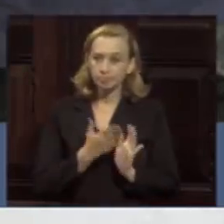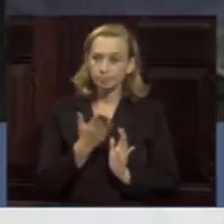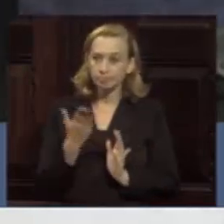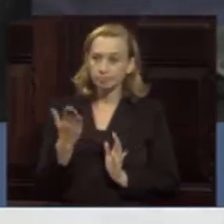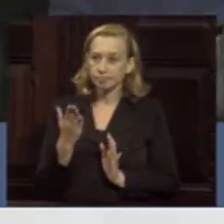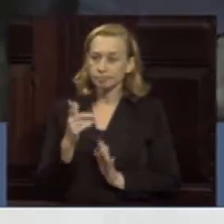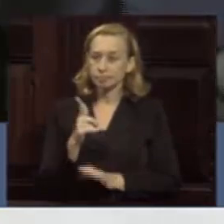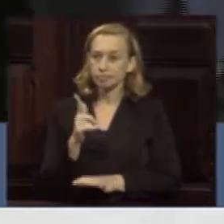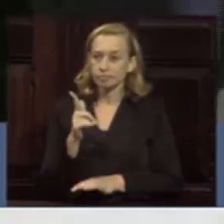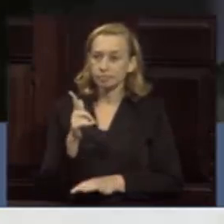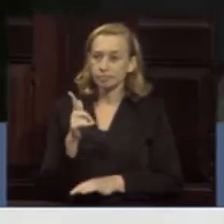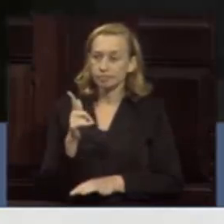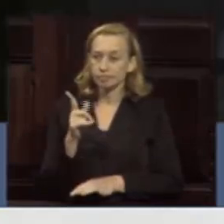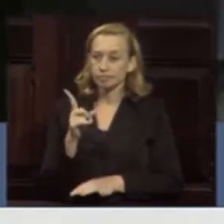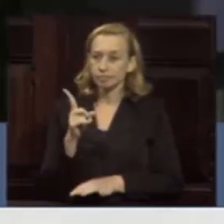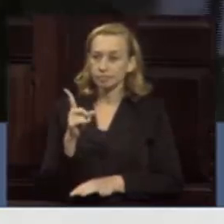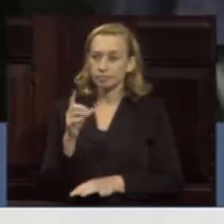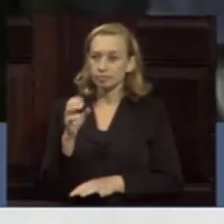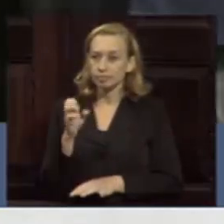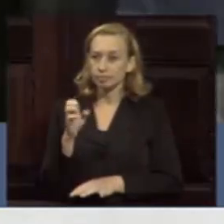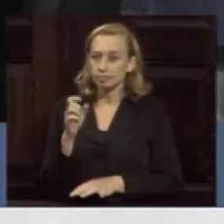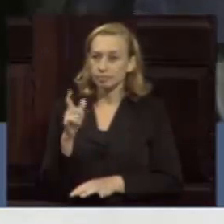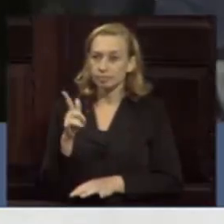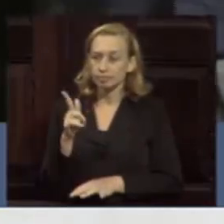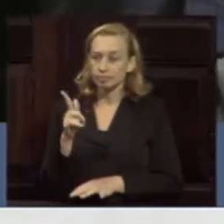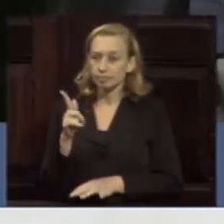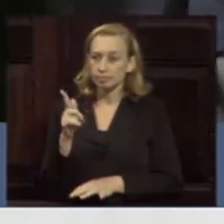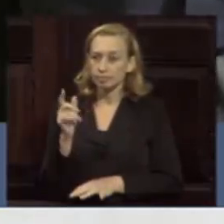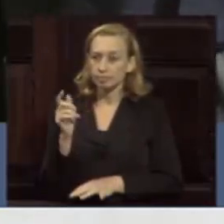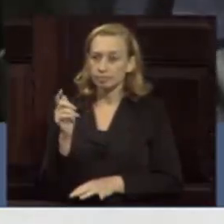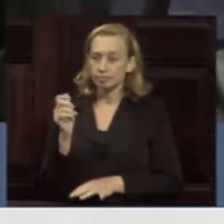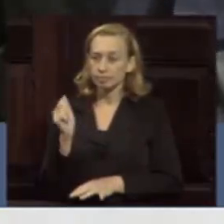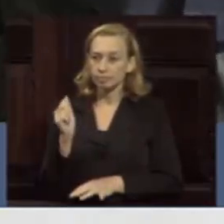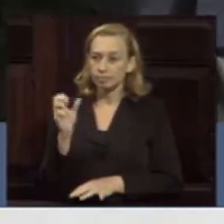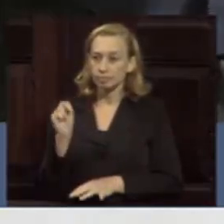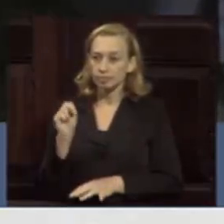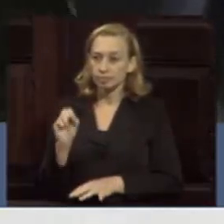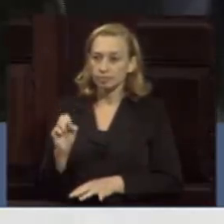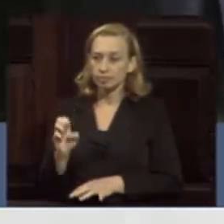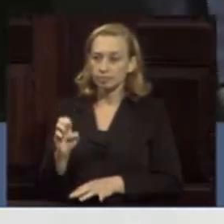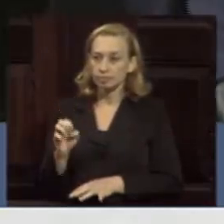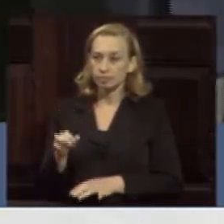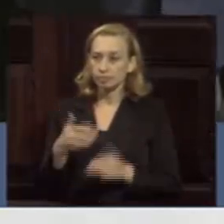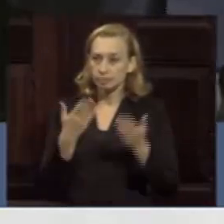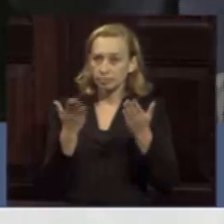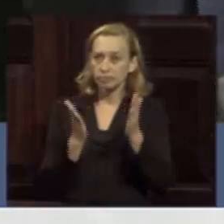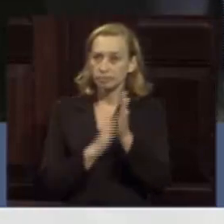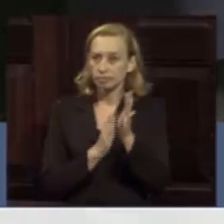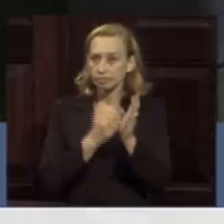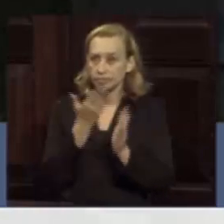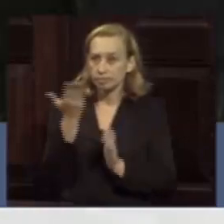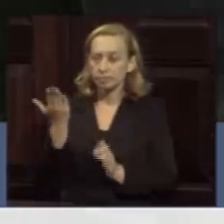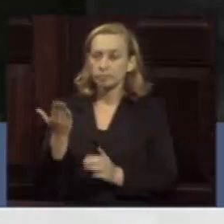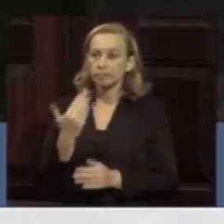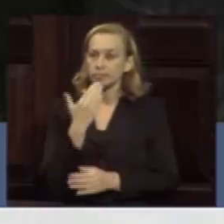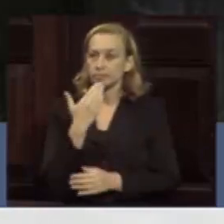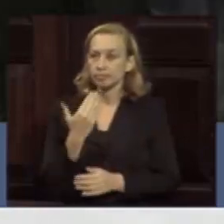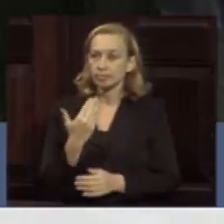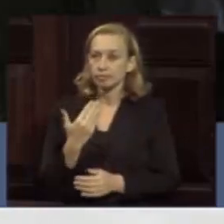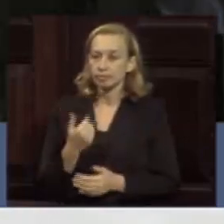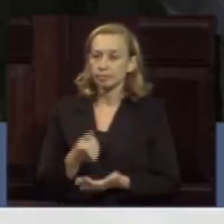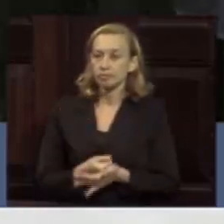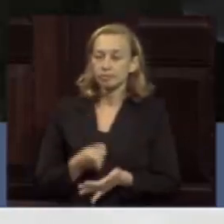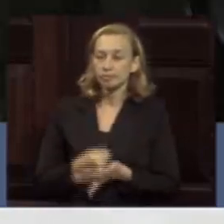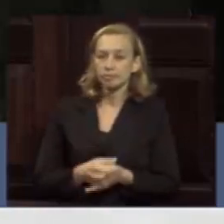nas galerias, pedindo e reivindicando o seu chamamento, que já passou do momento, né? Nós pedimos aí à liderança do